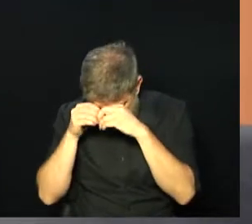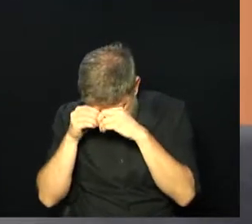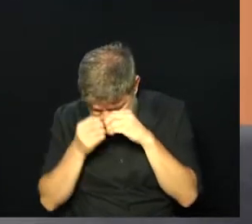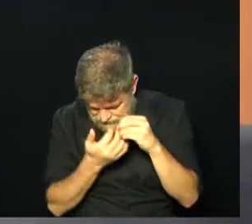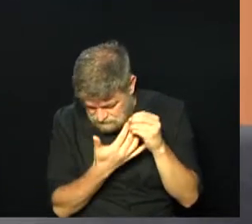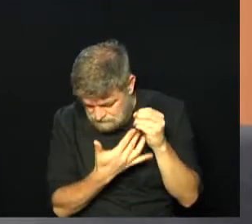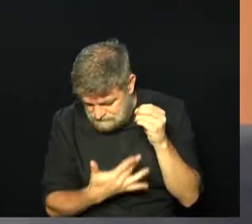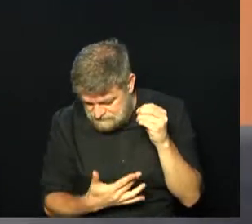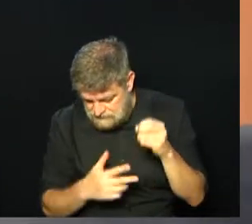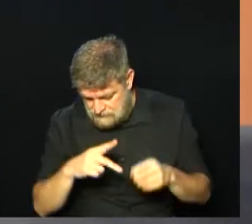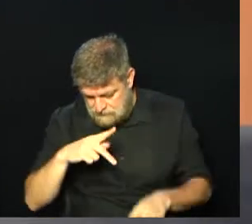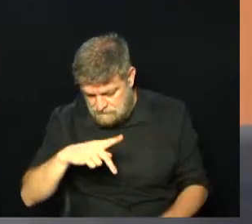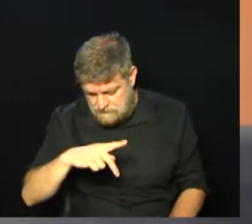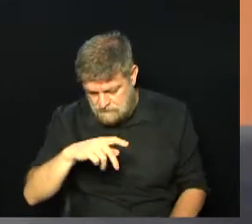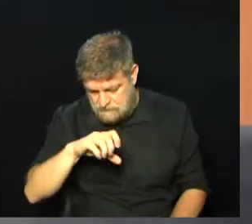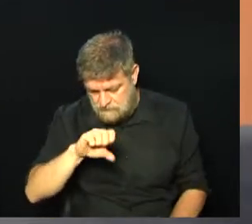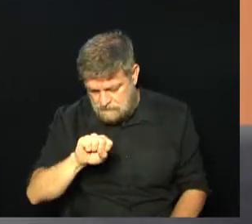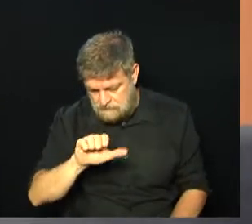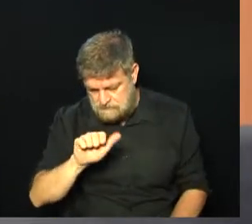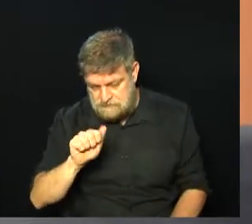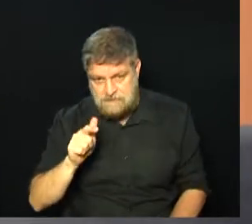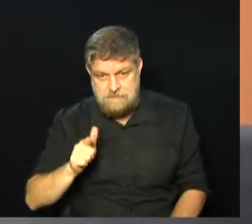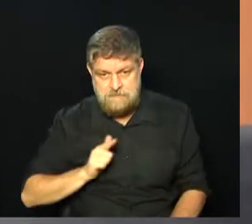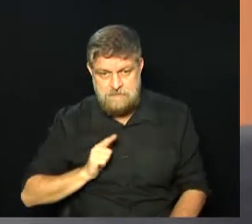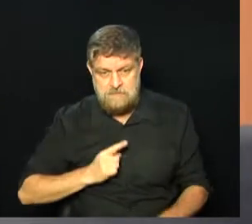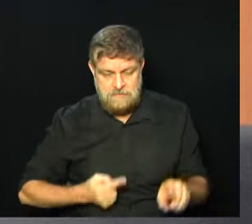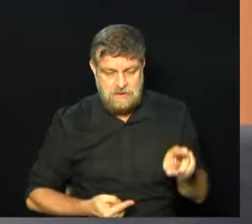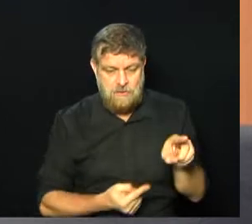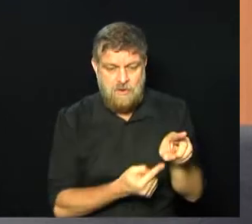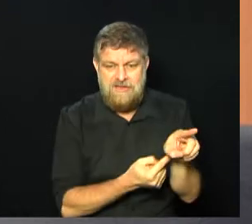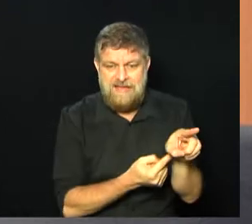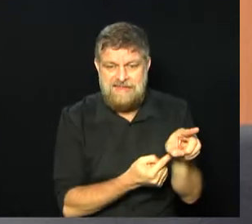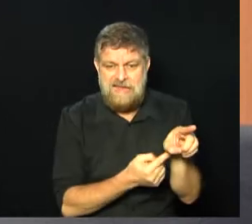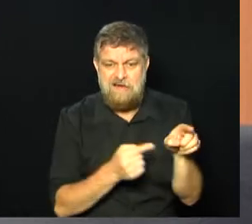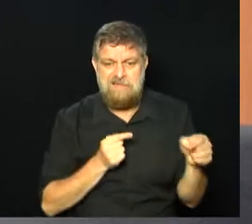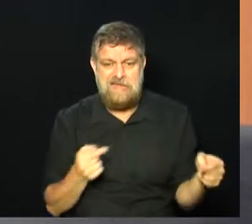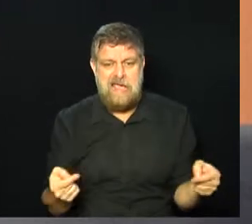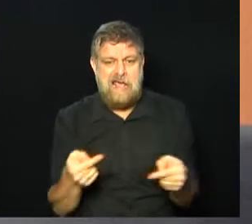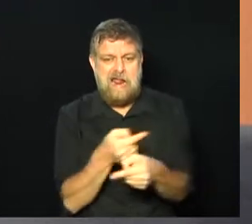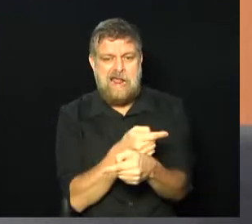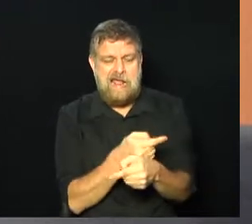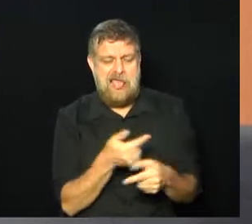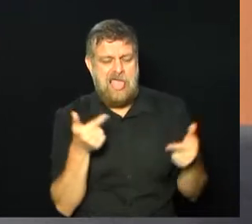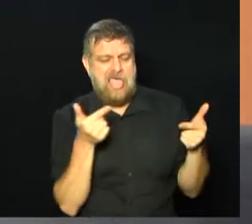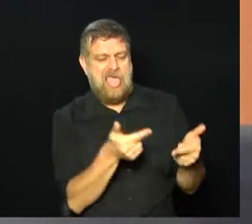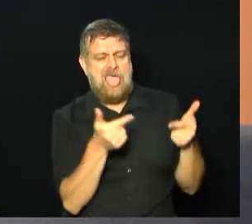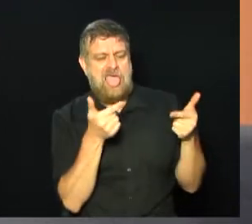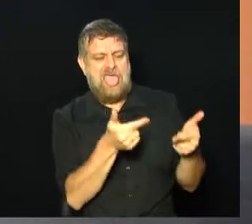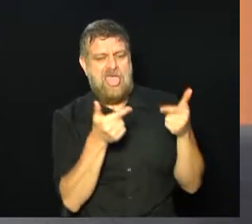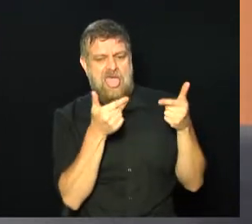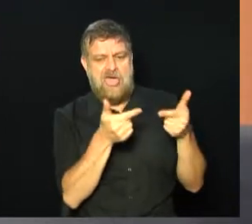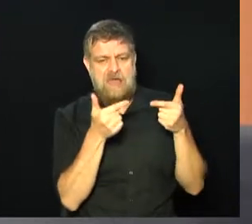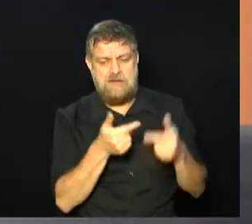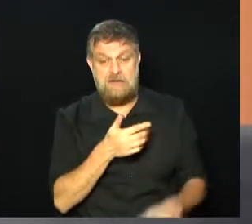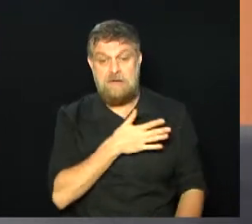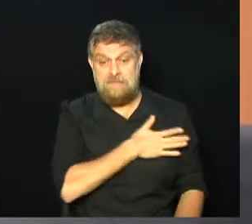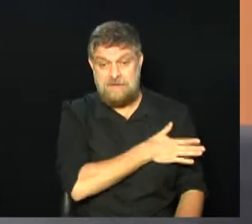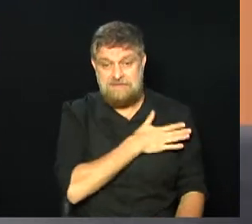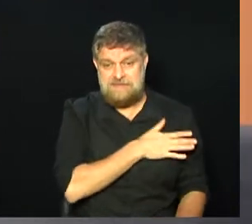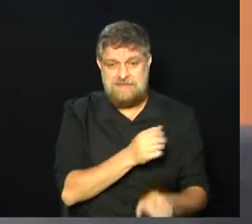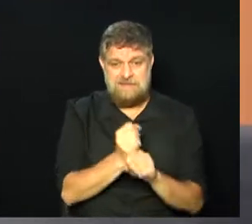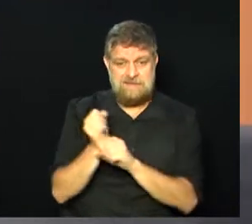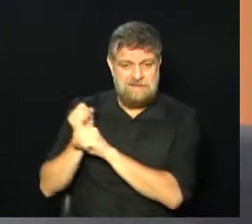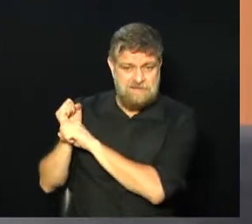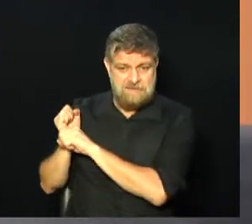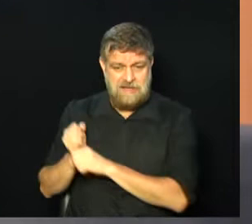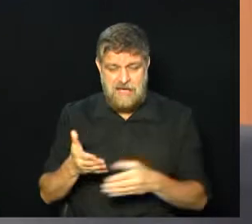retal é objeto de muita controvérsia, muito preconceito, principalmente há alguns anos atrás. Agora